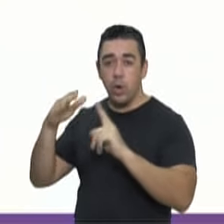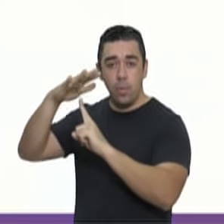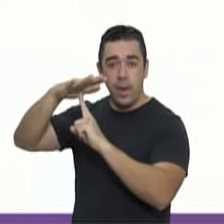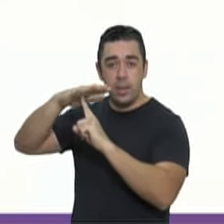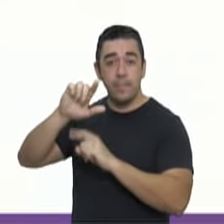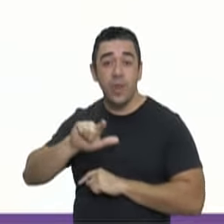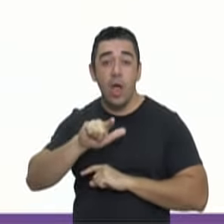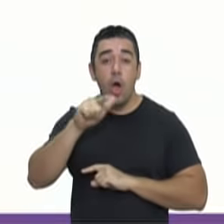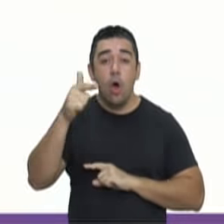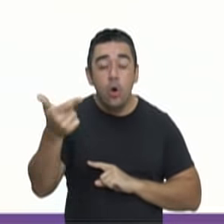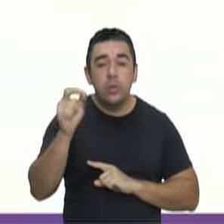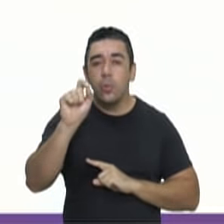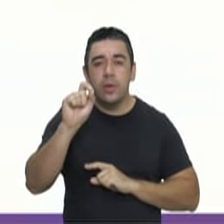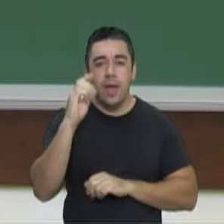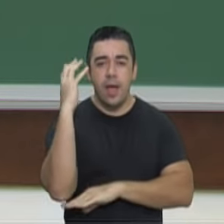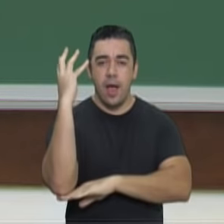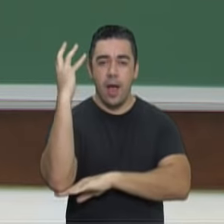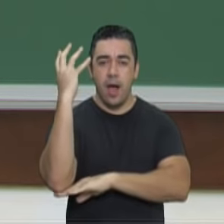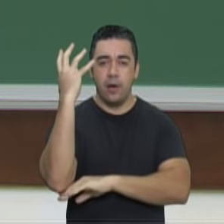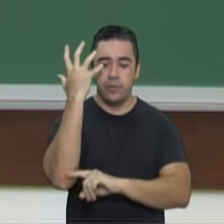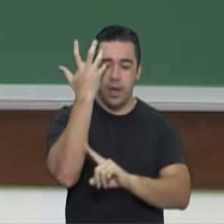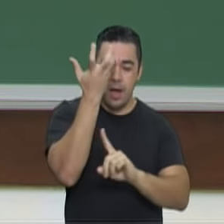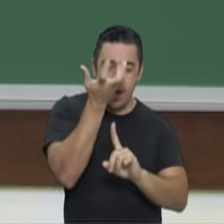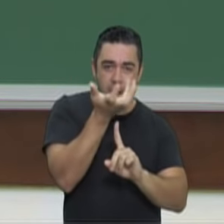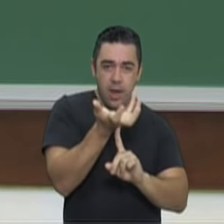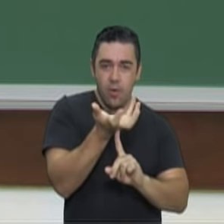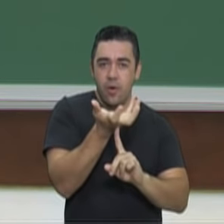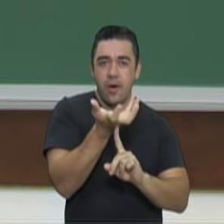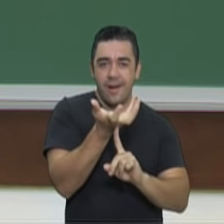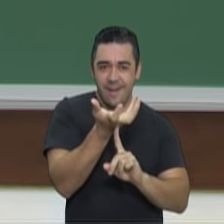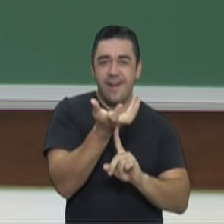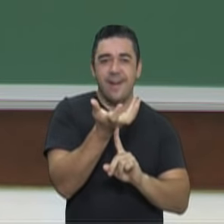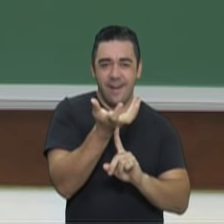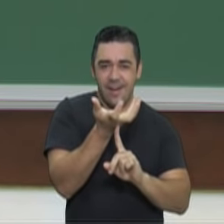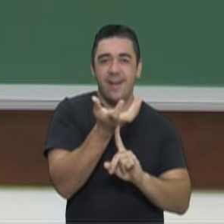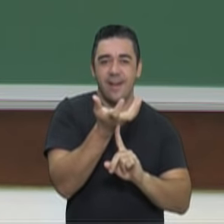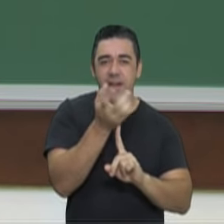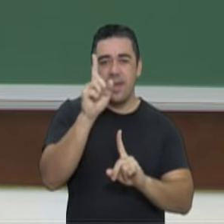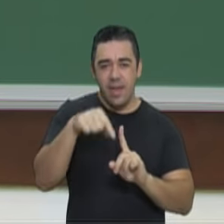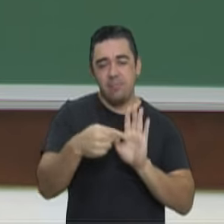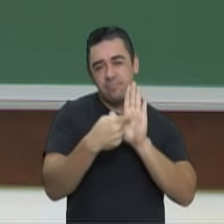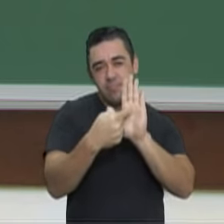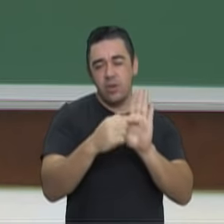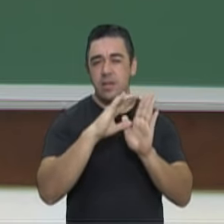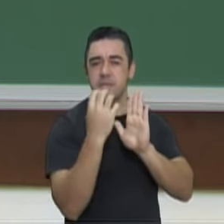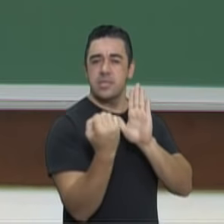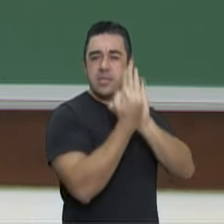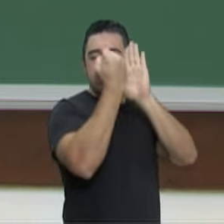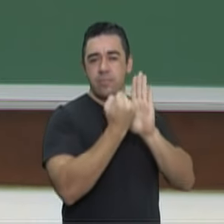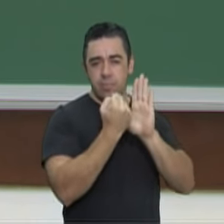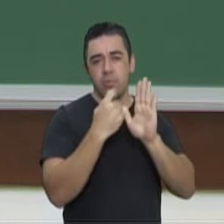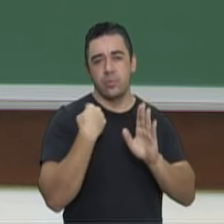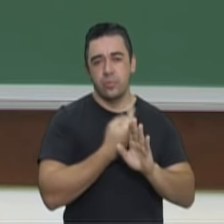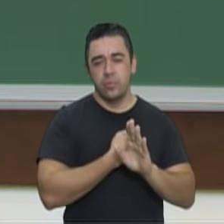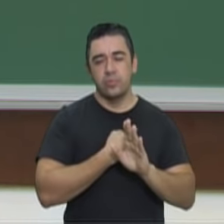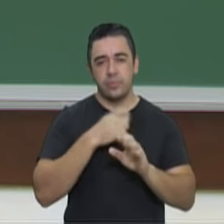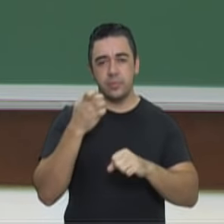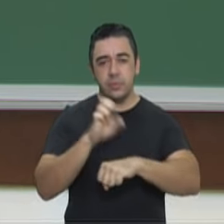outra é a do Pinheiro Araucária, árvore símbolo do nosso estado. Além dessas estruturas